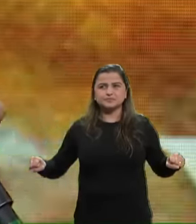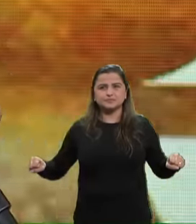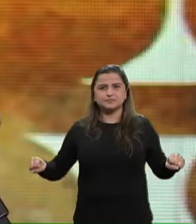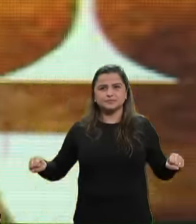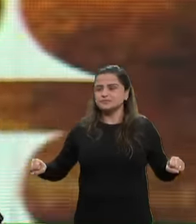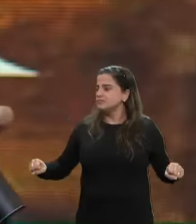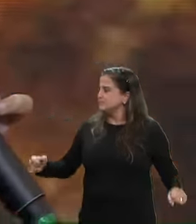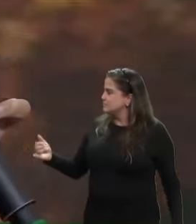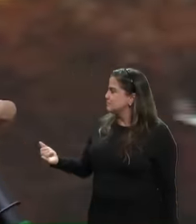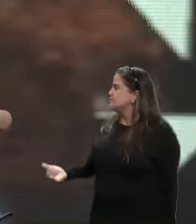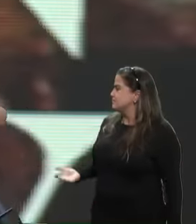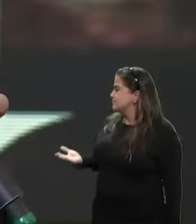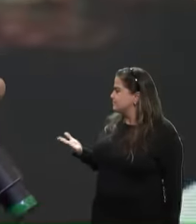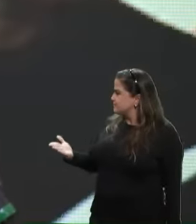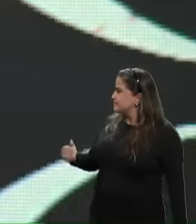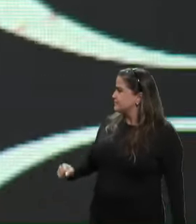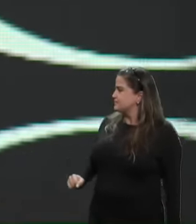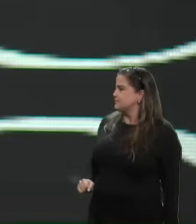y fala para él: